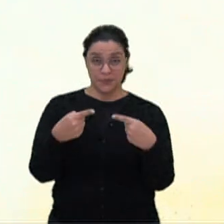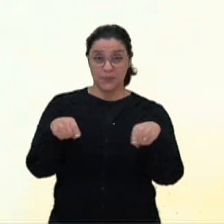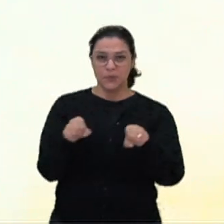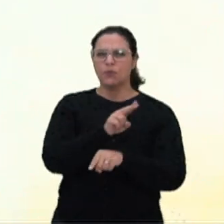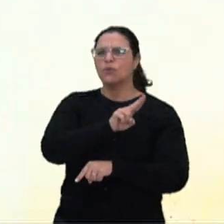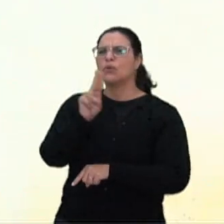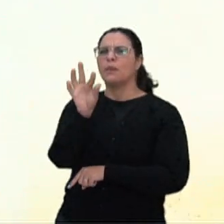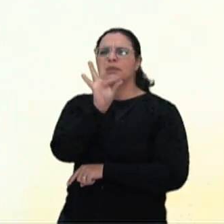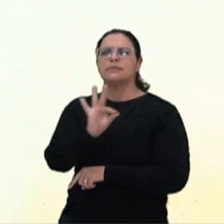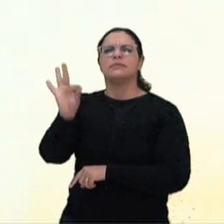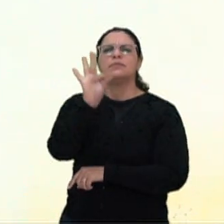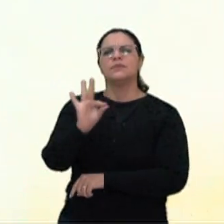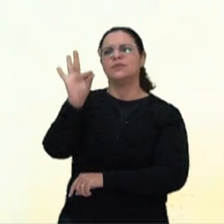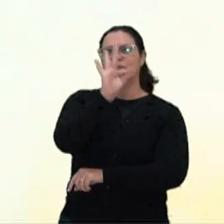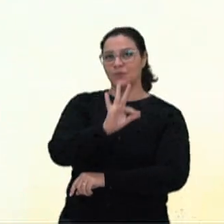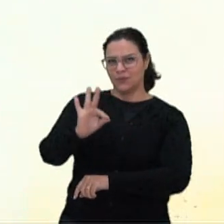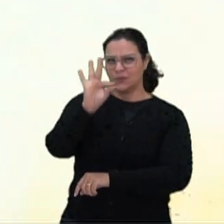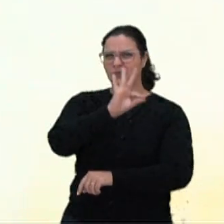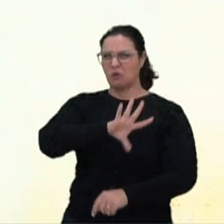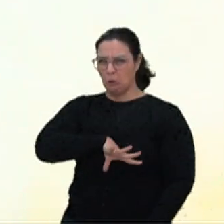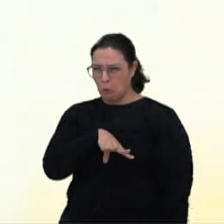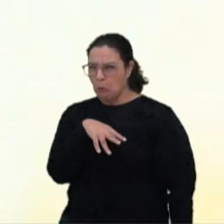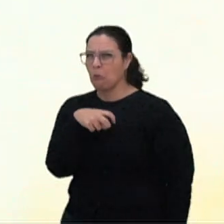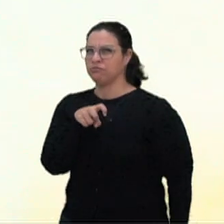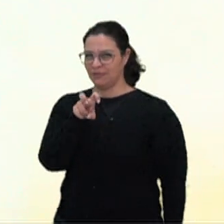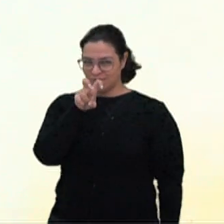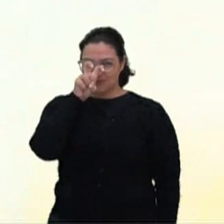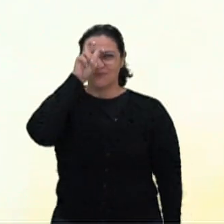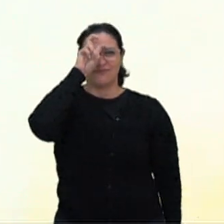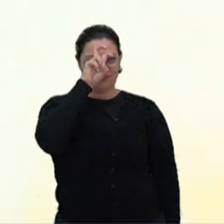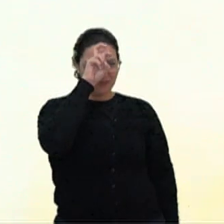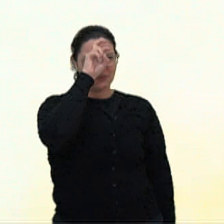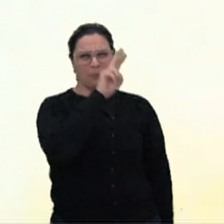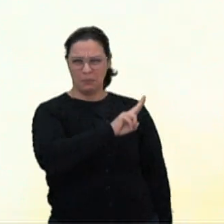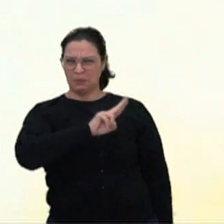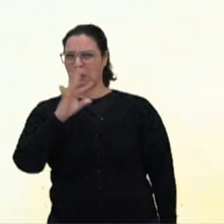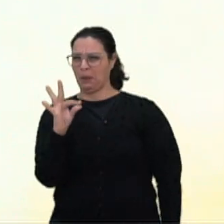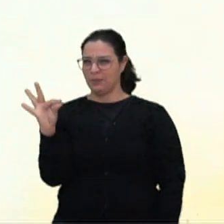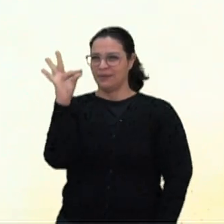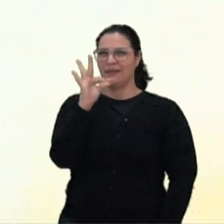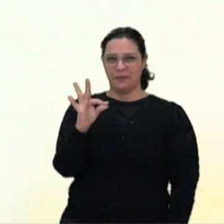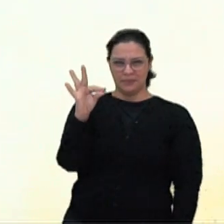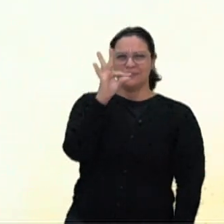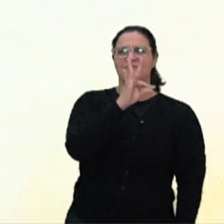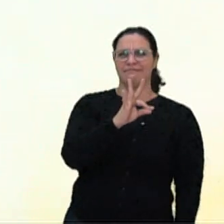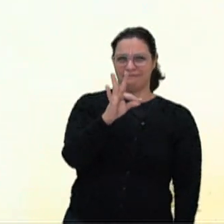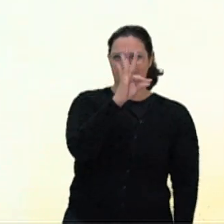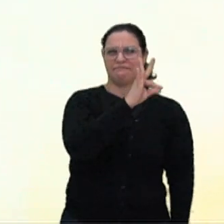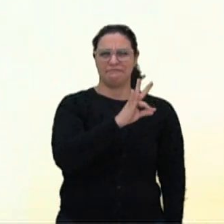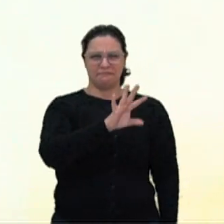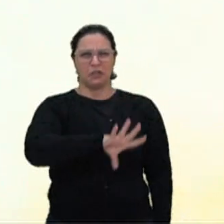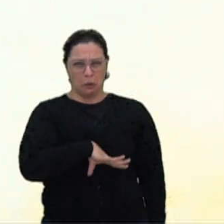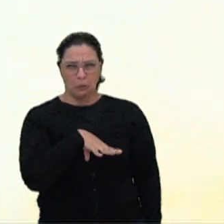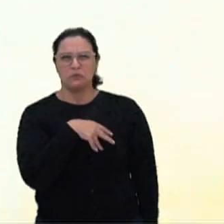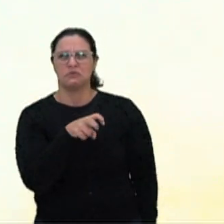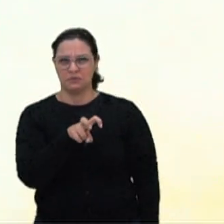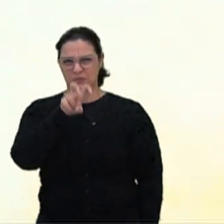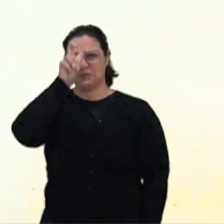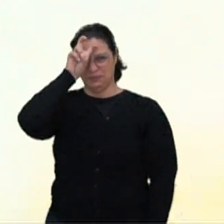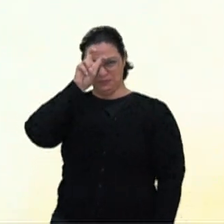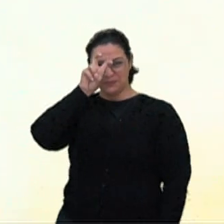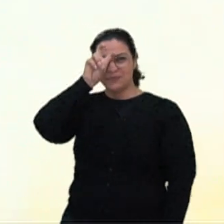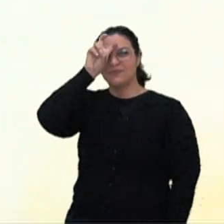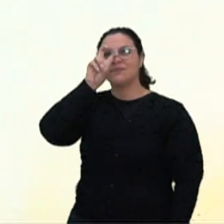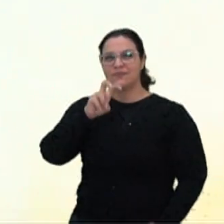O meu nome é mosquito, o odioso do Egito. O meu nome é mosquito, o